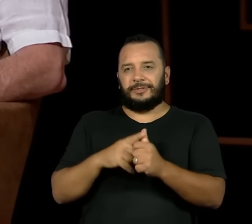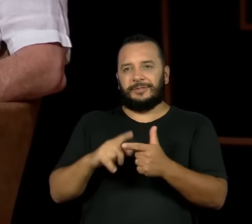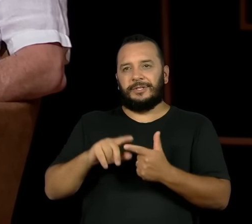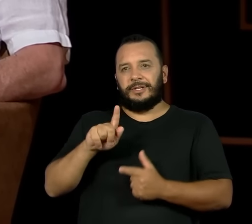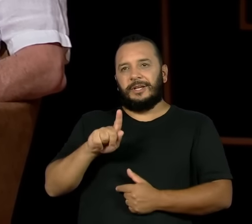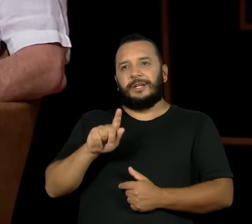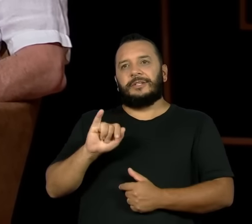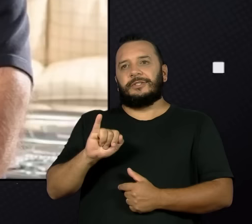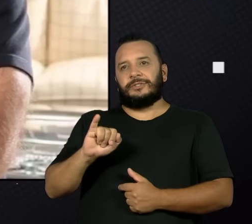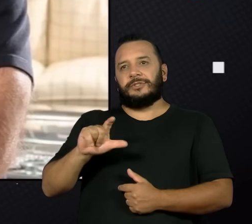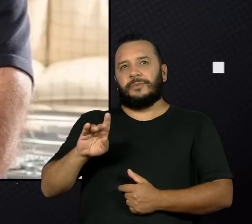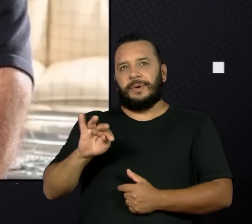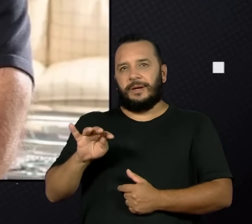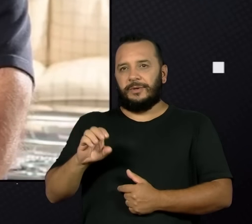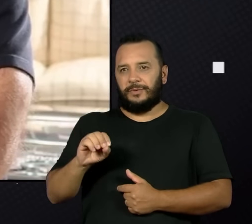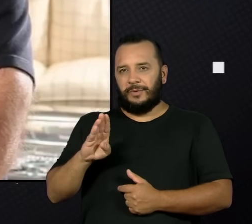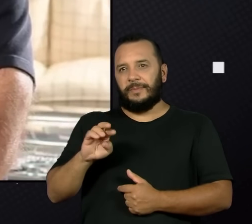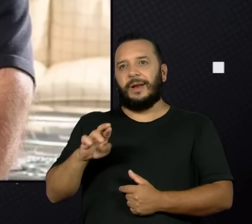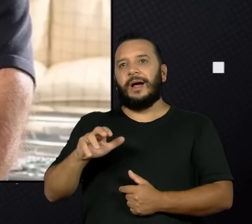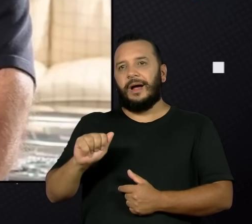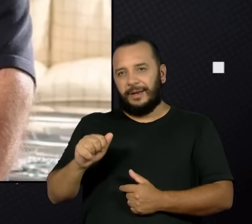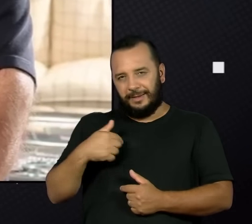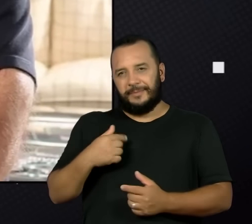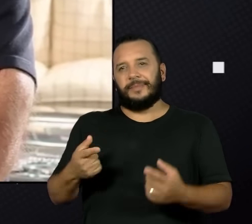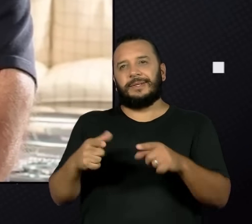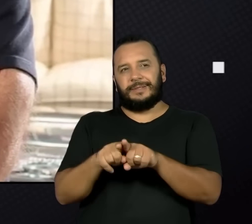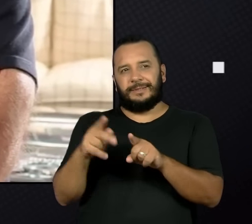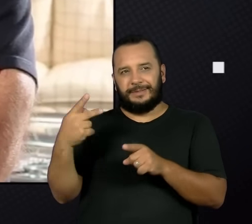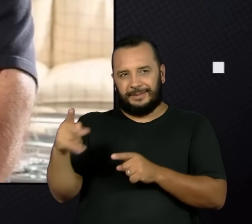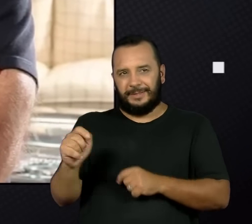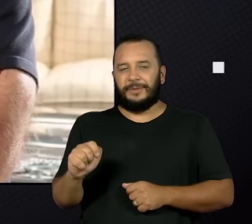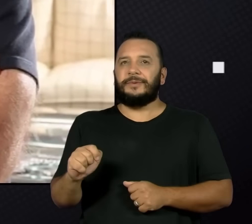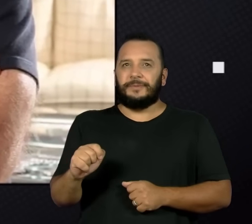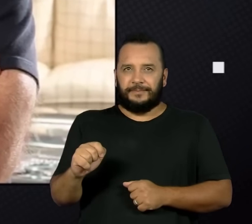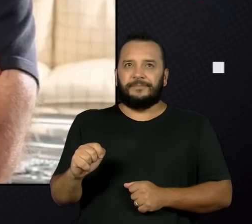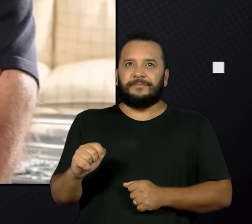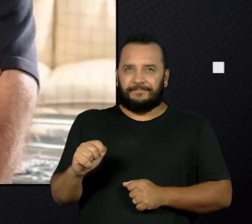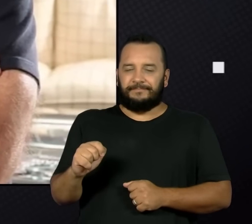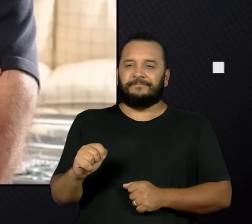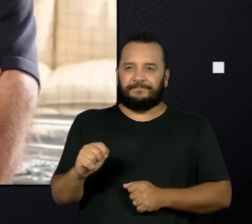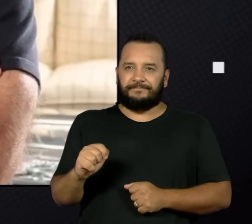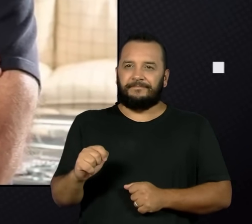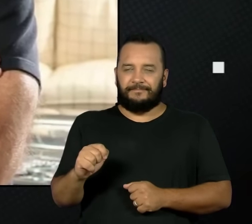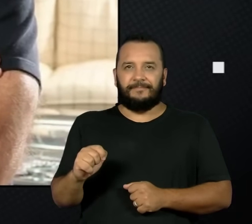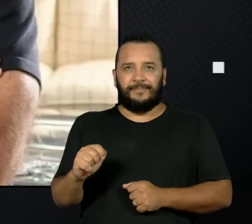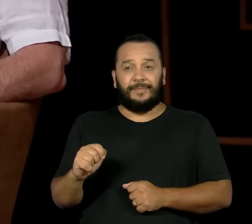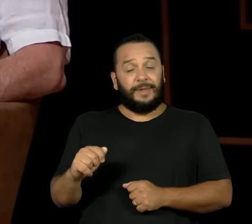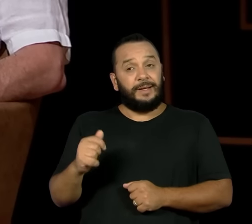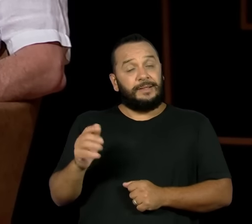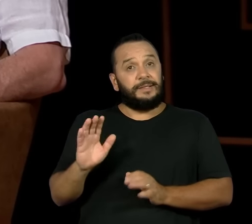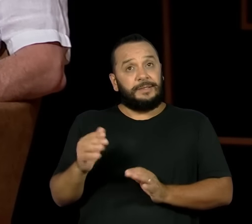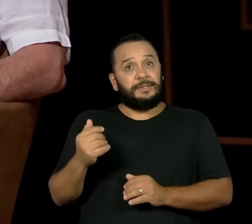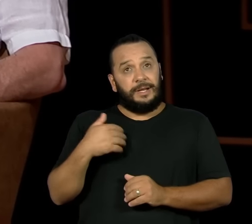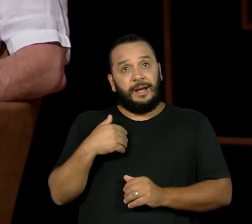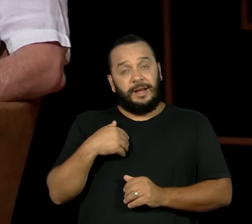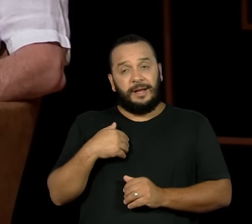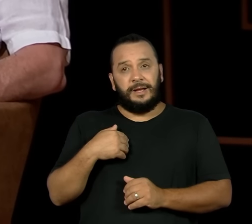Braga uhum grande parceiro seu também é Gilberto várias novelas dele né É o Gilberto de